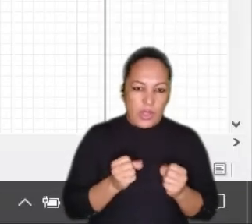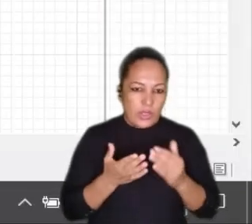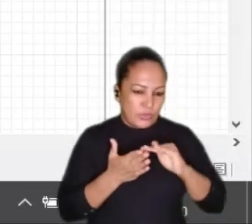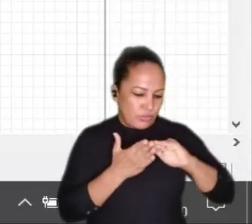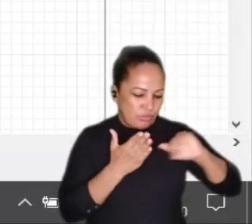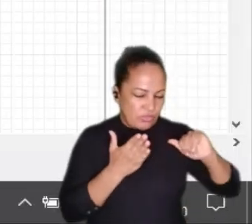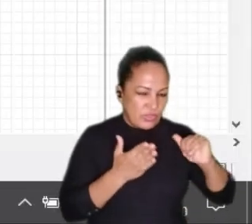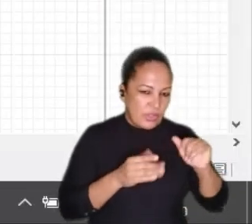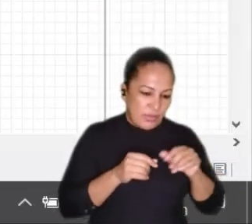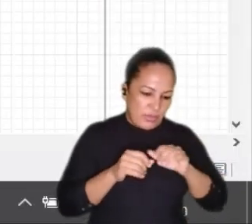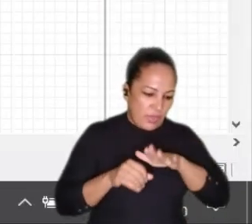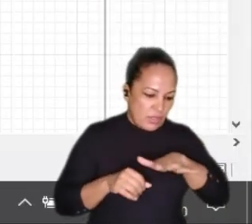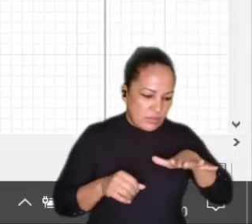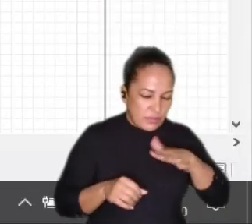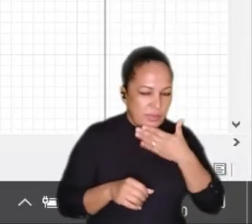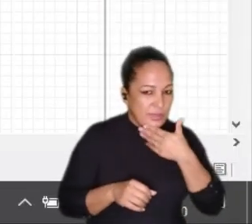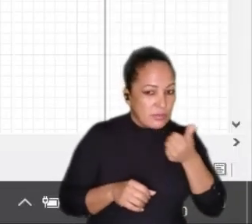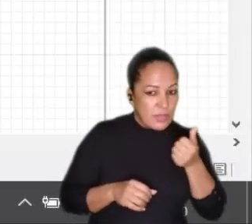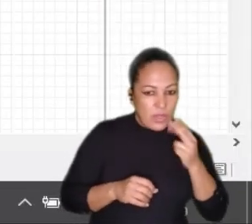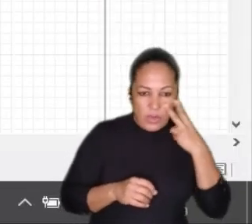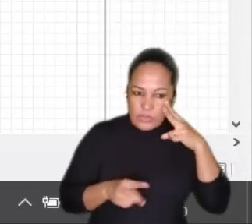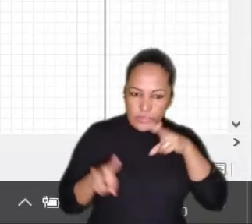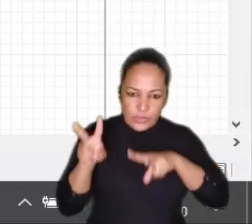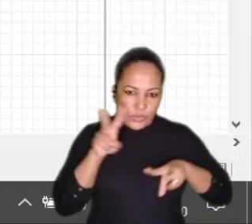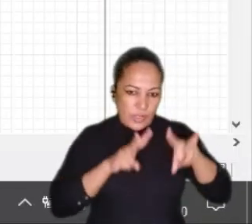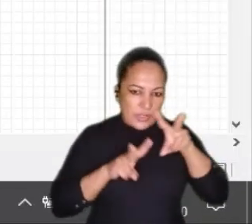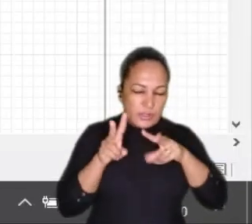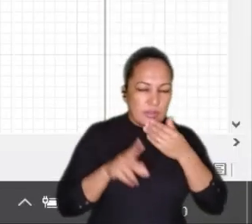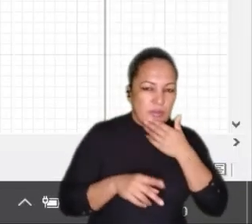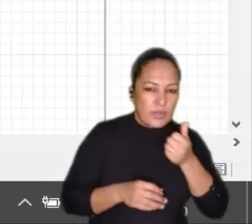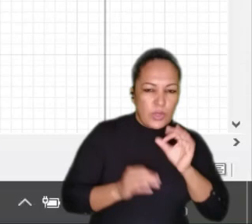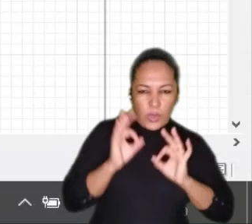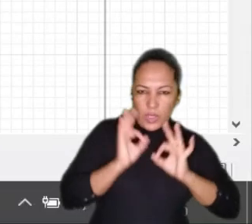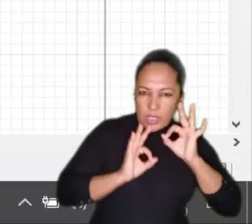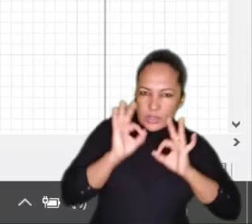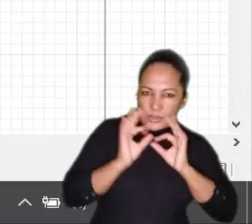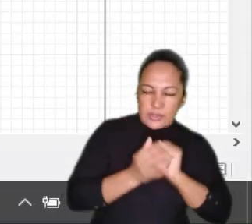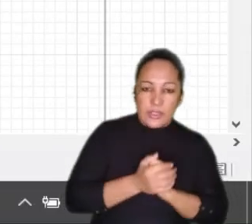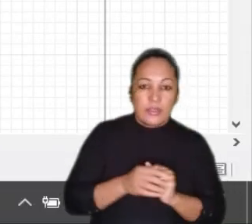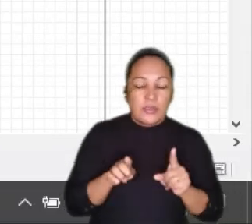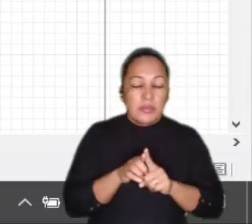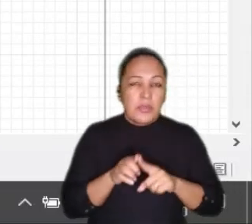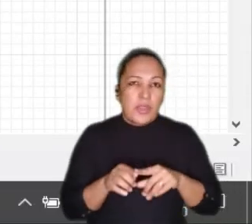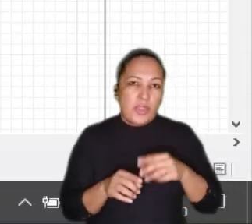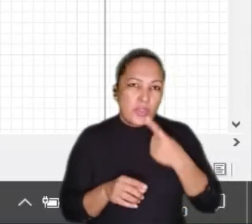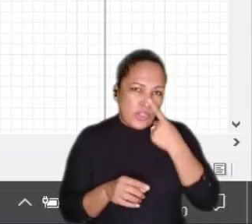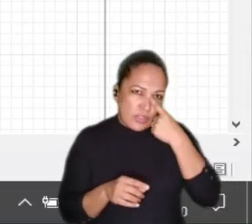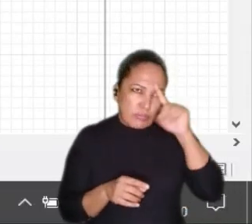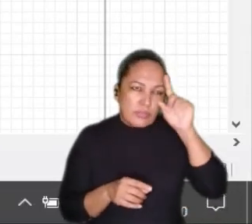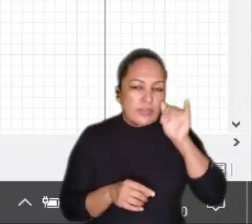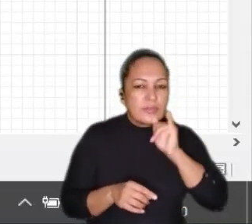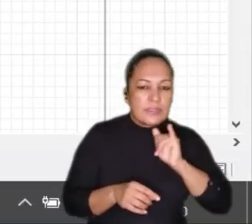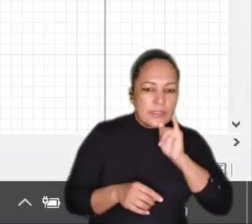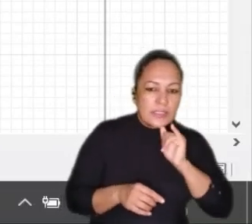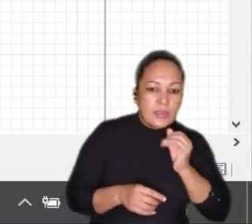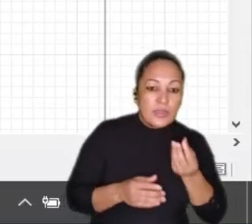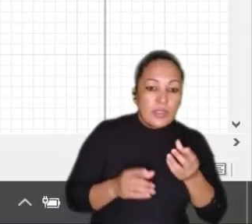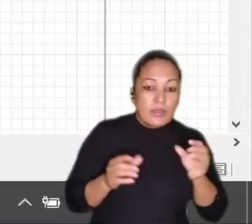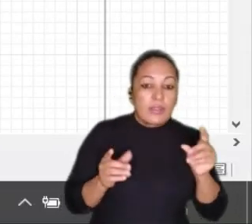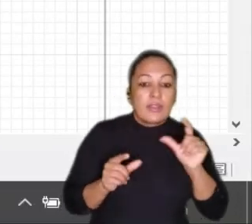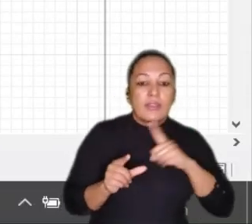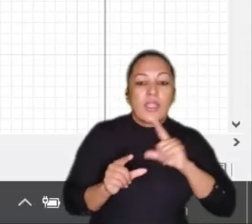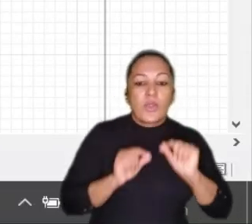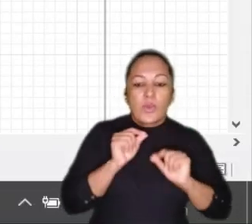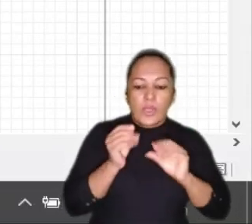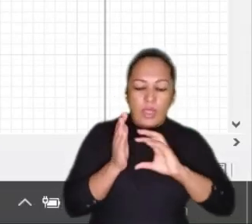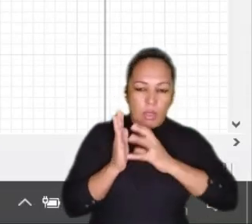posso tirar esse para deixar um espaço melhor de visualização. Tá? Quando eu crio um modelo, ele já cria um banco